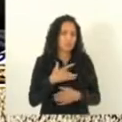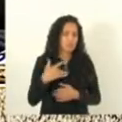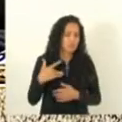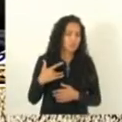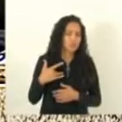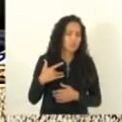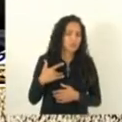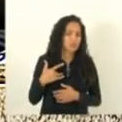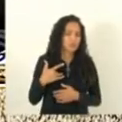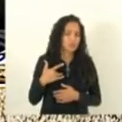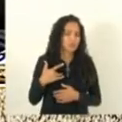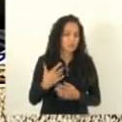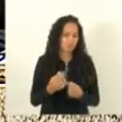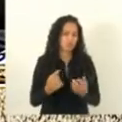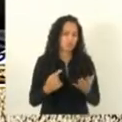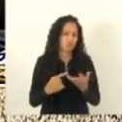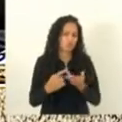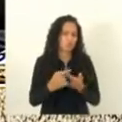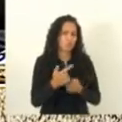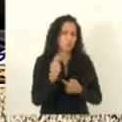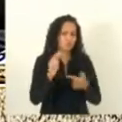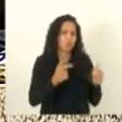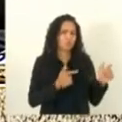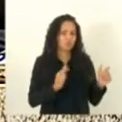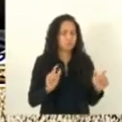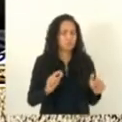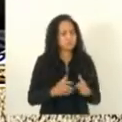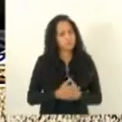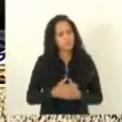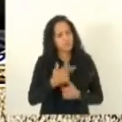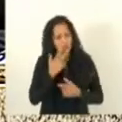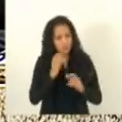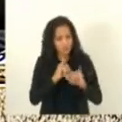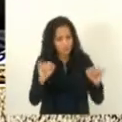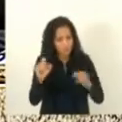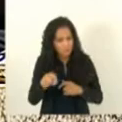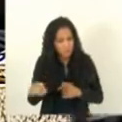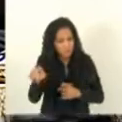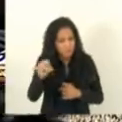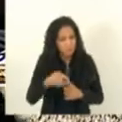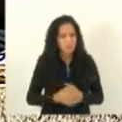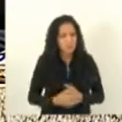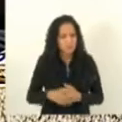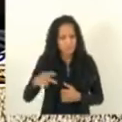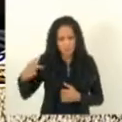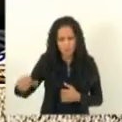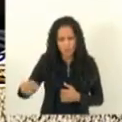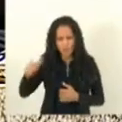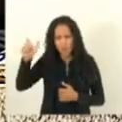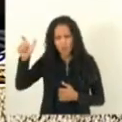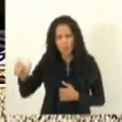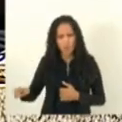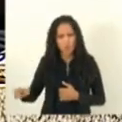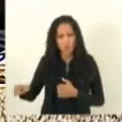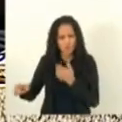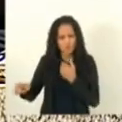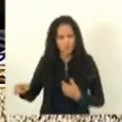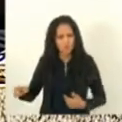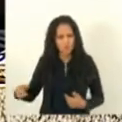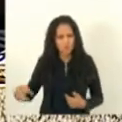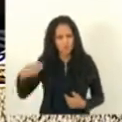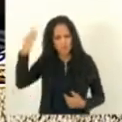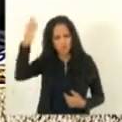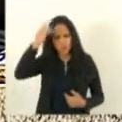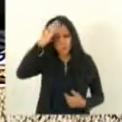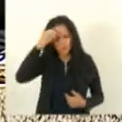saúde, dentre muitos outros. Aí eu digo, governador do Estado do Espírito Santo,